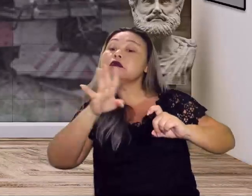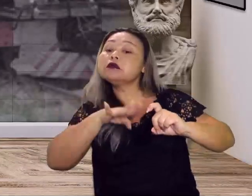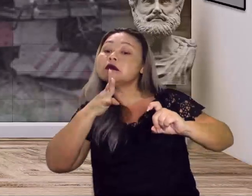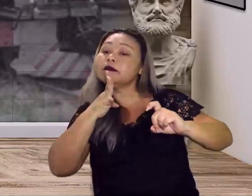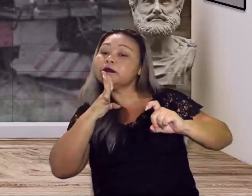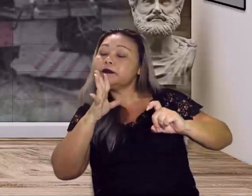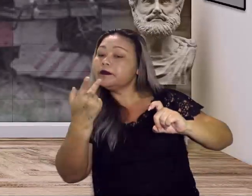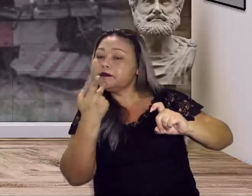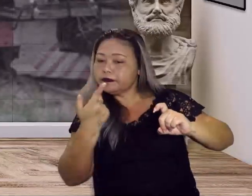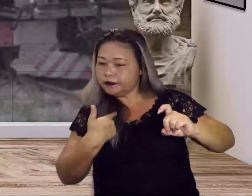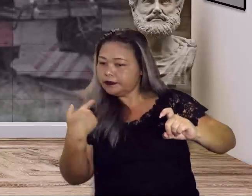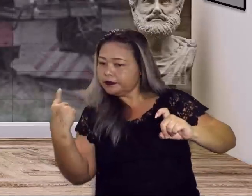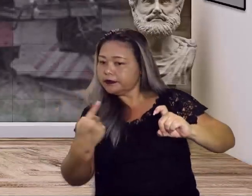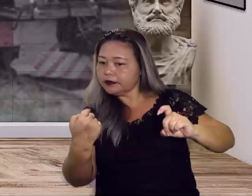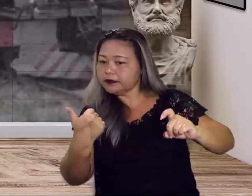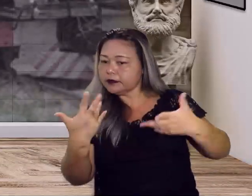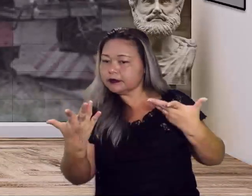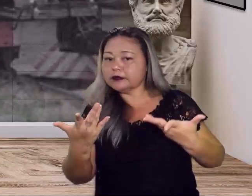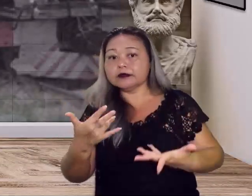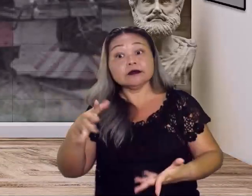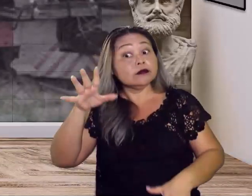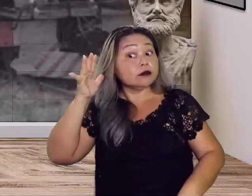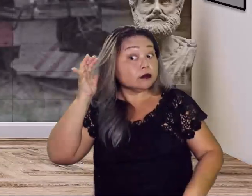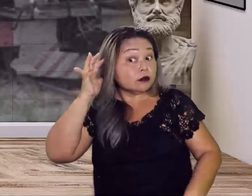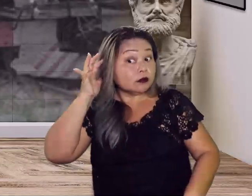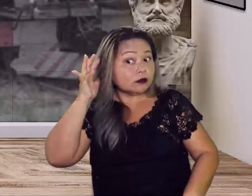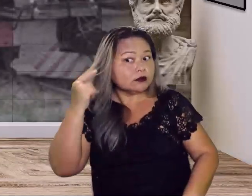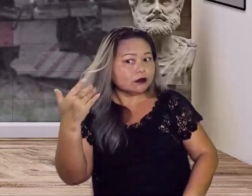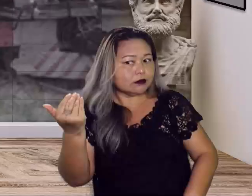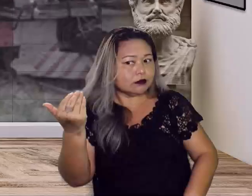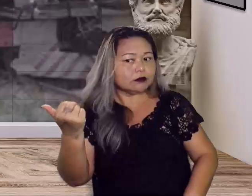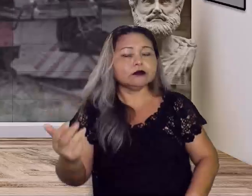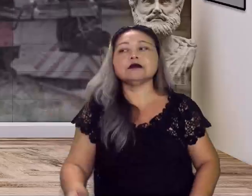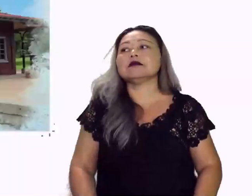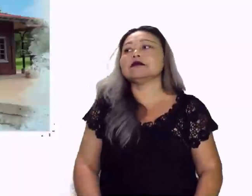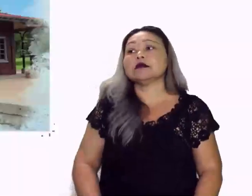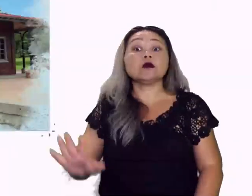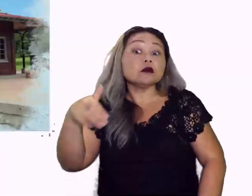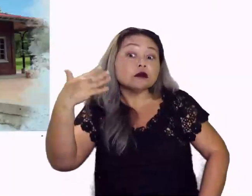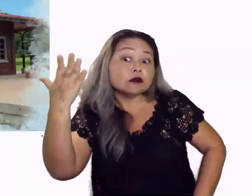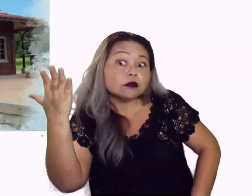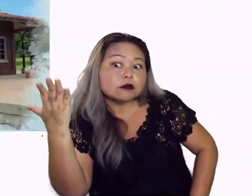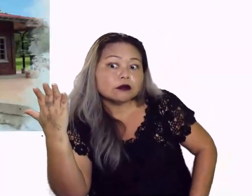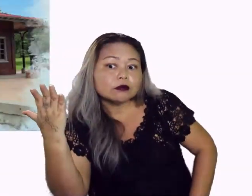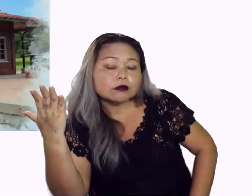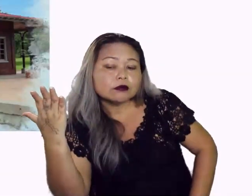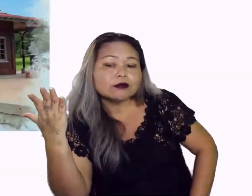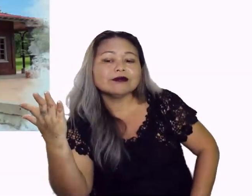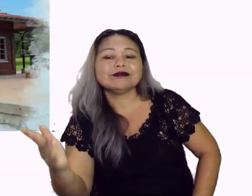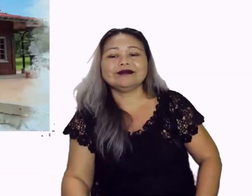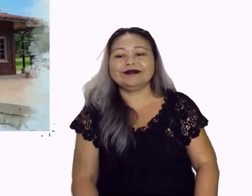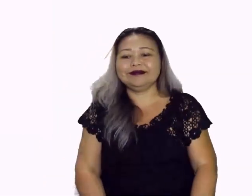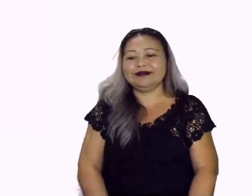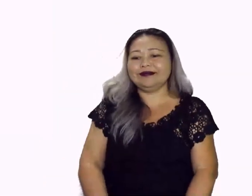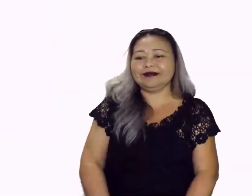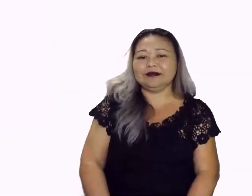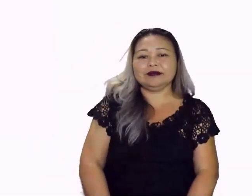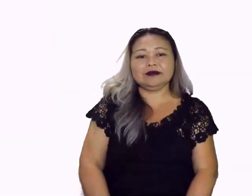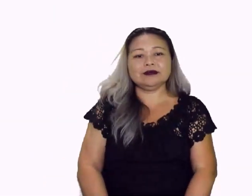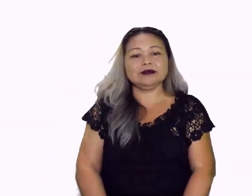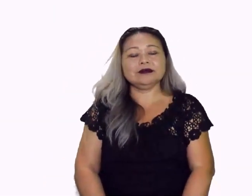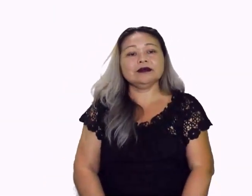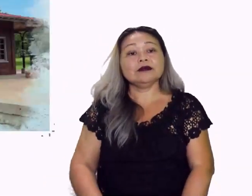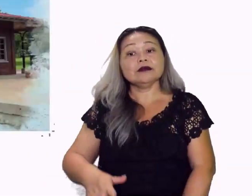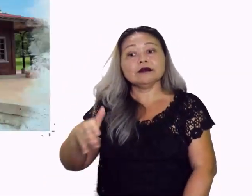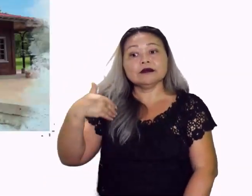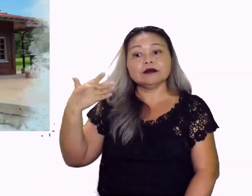aí para nós. Vamos lá? Tô ouvindo, sou todo seu. Vamos lá? Qual? Olha aí.